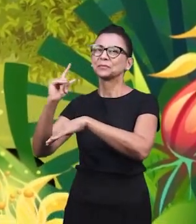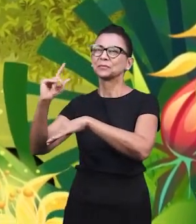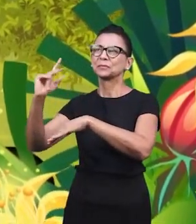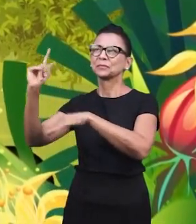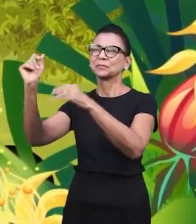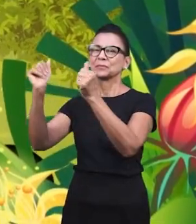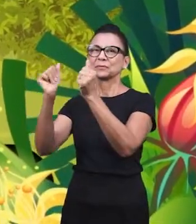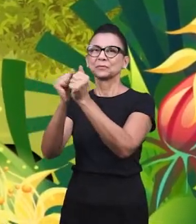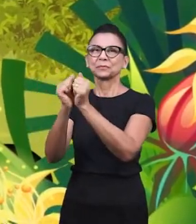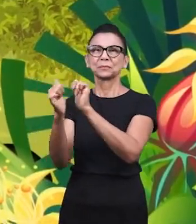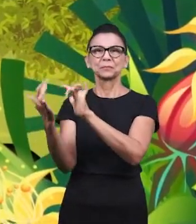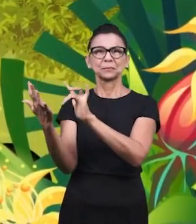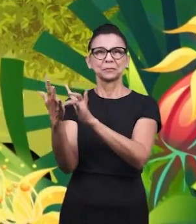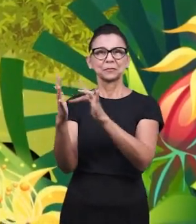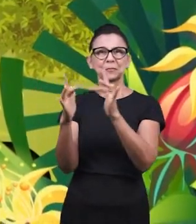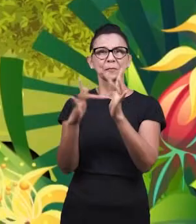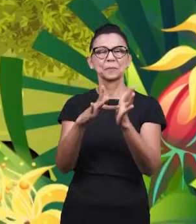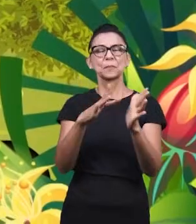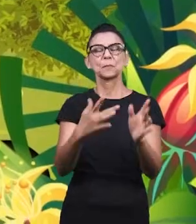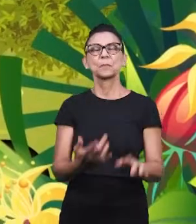vou viver.